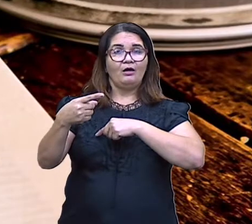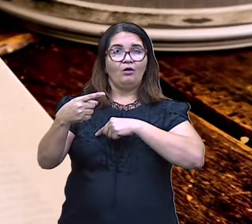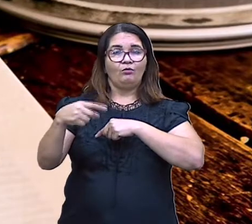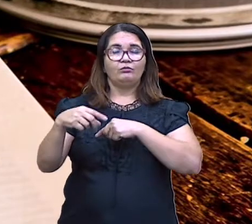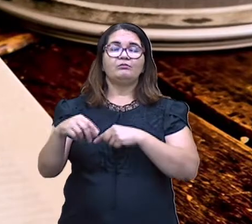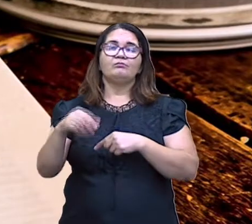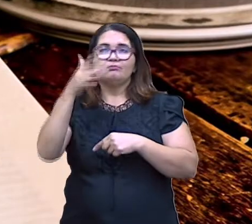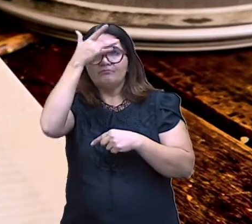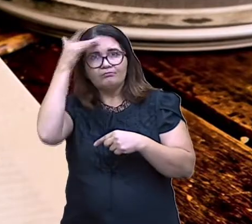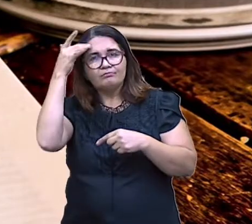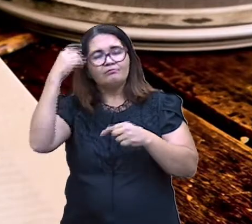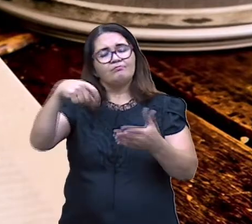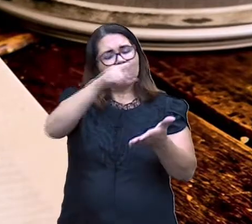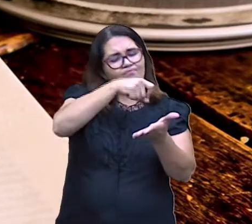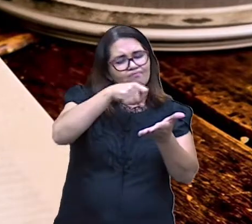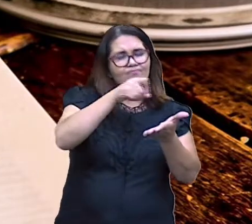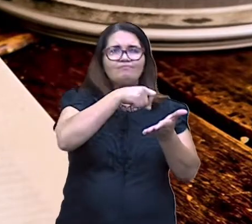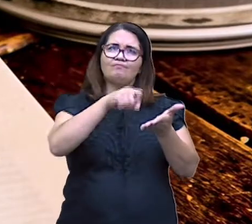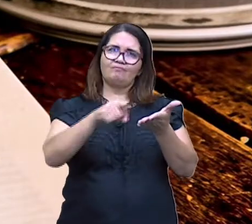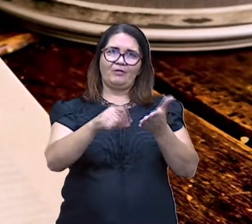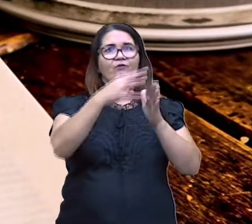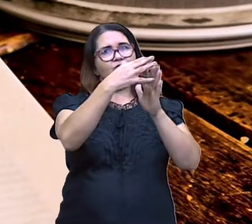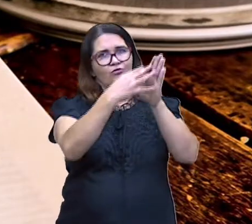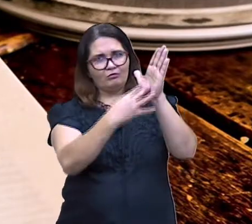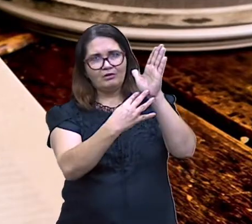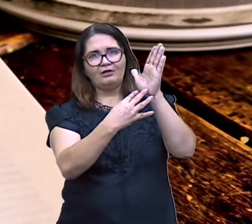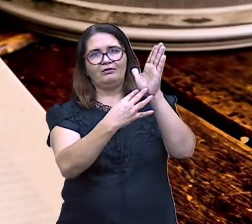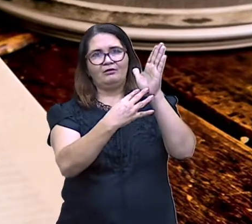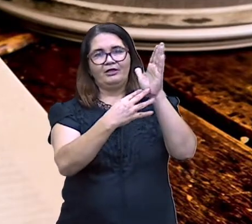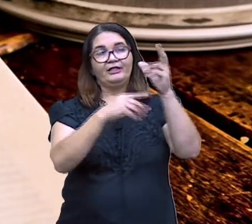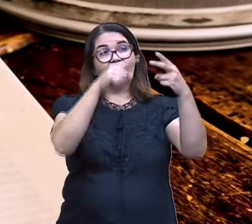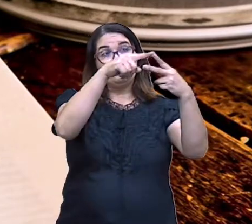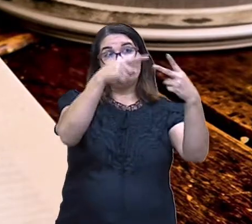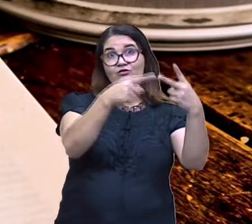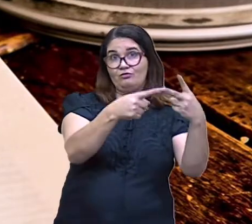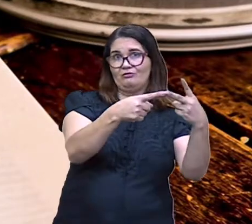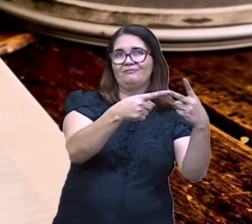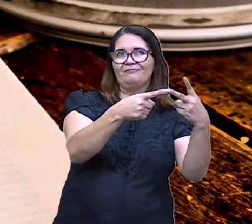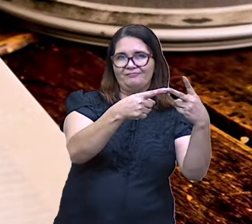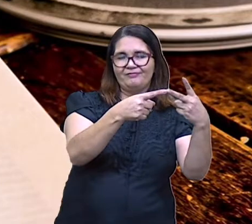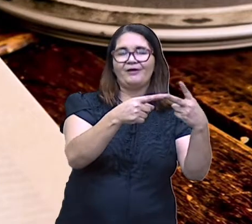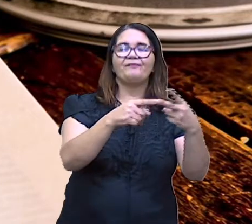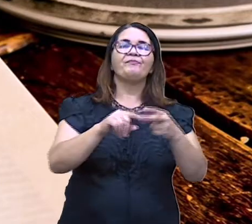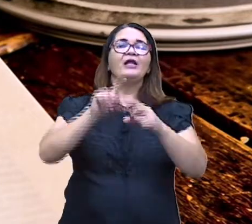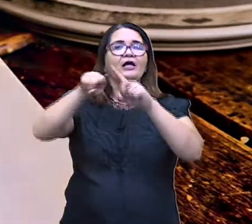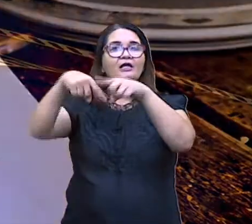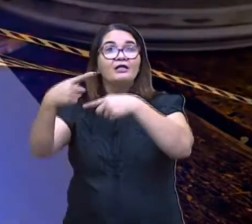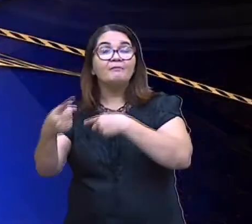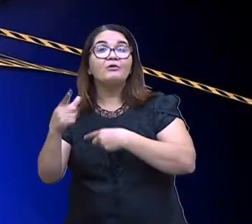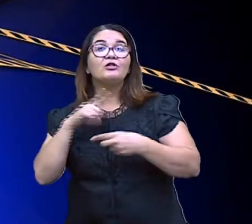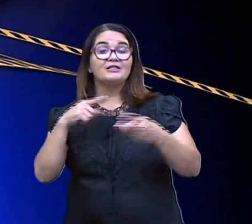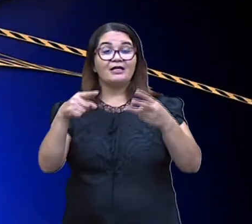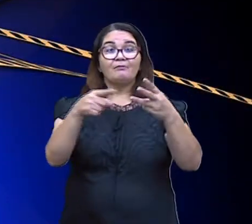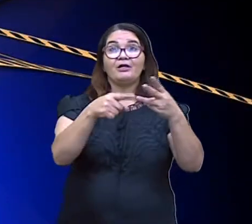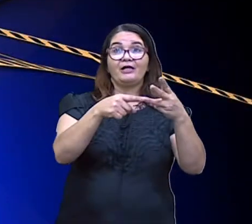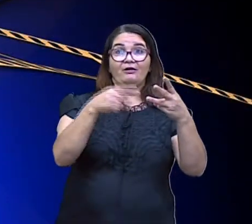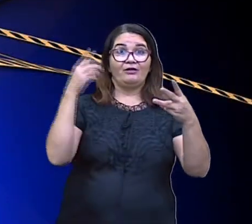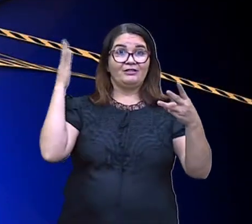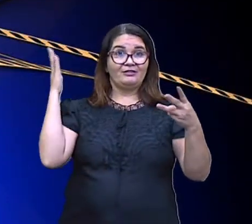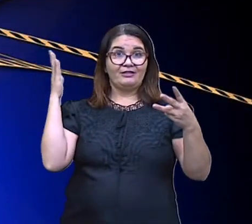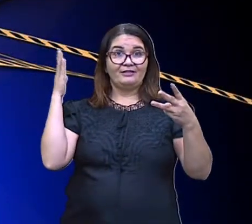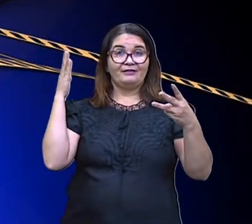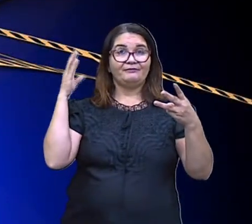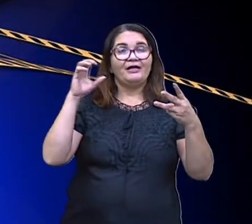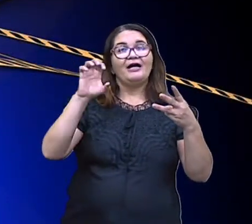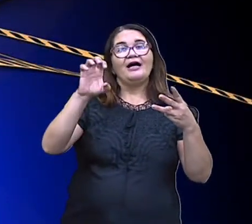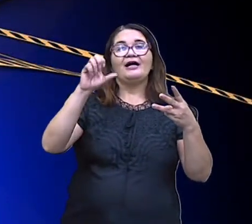para o criador da história argumento, ok? E depois do argumento nós temos o quê? A escaleta.